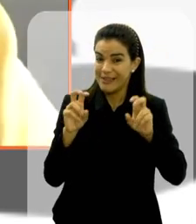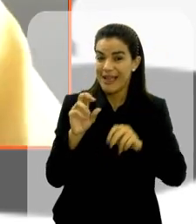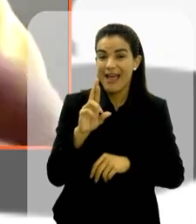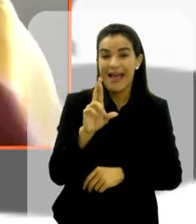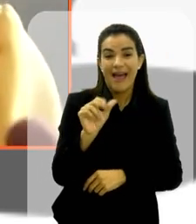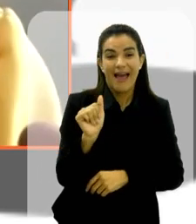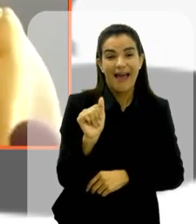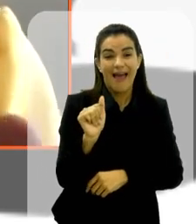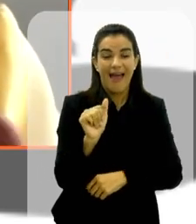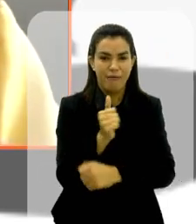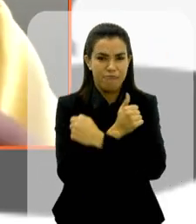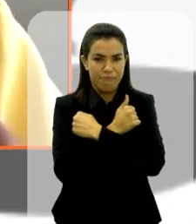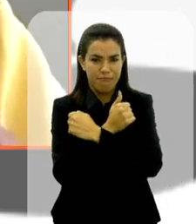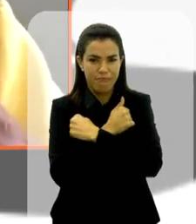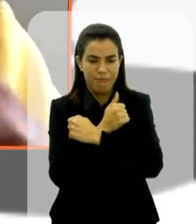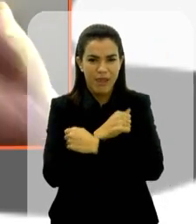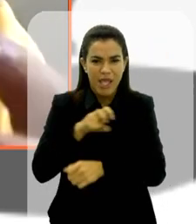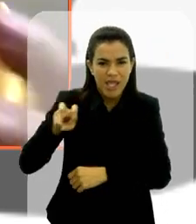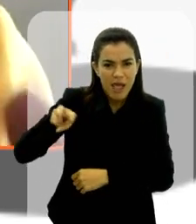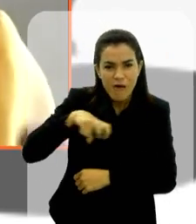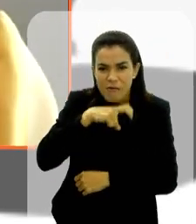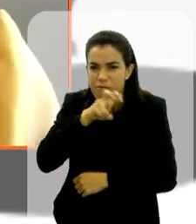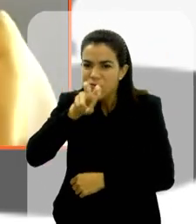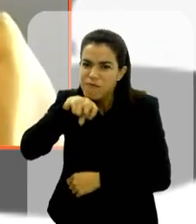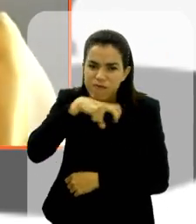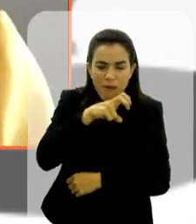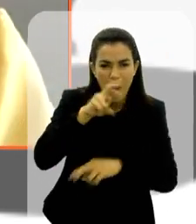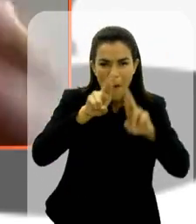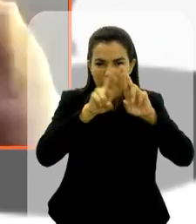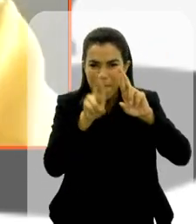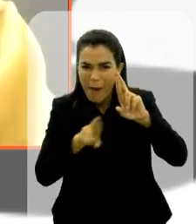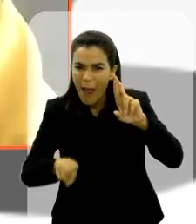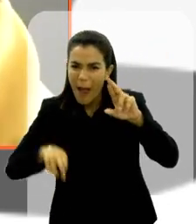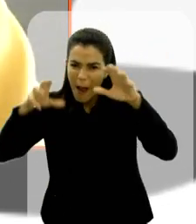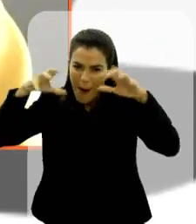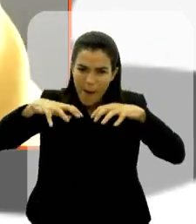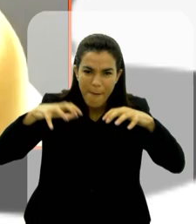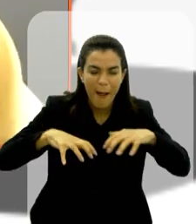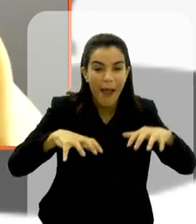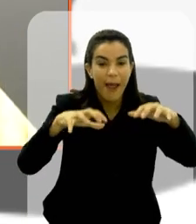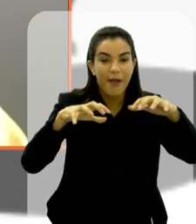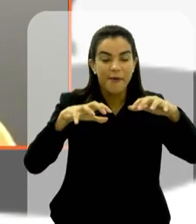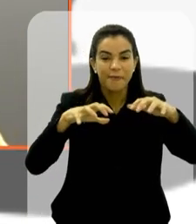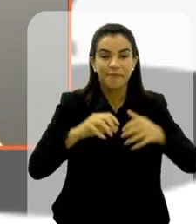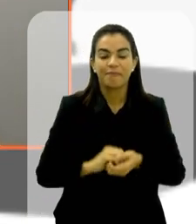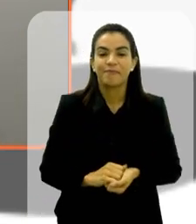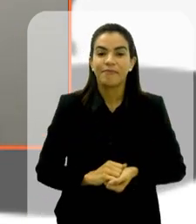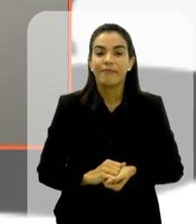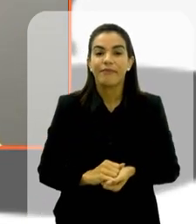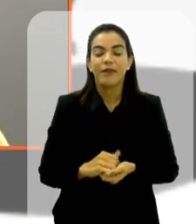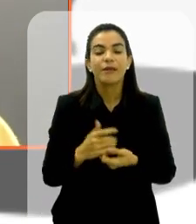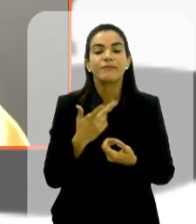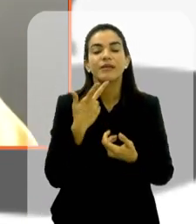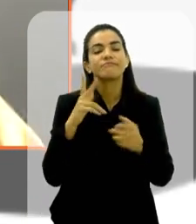Arariboia, cobra feroz, cobra das tempestades também, né? Mas a questão é a seguinte: ao longo da